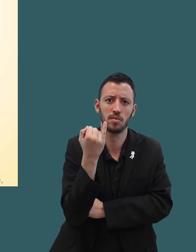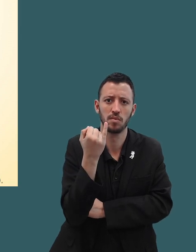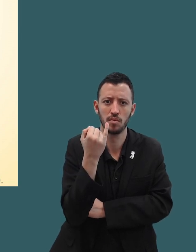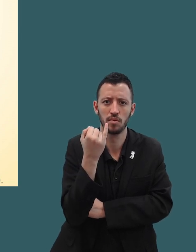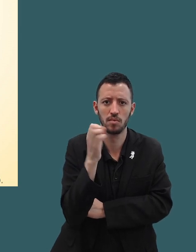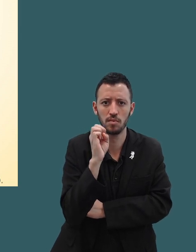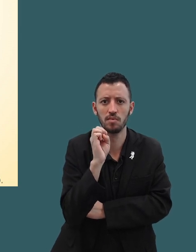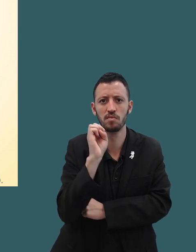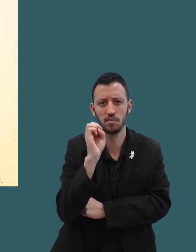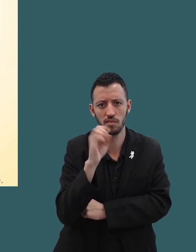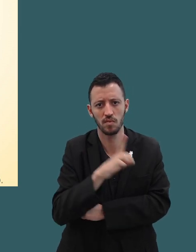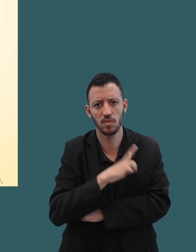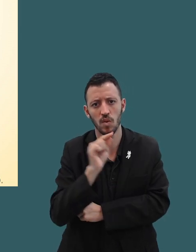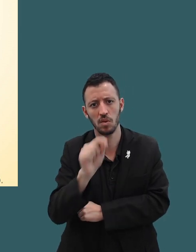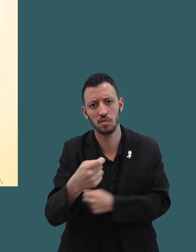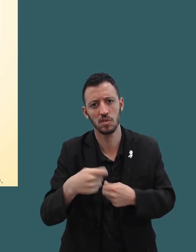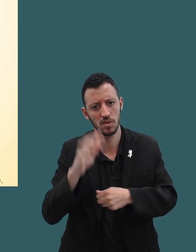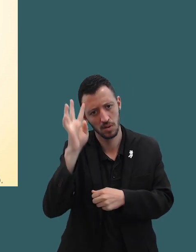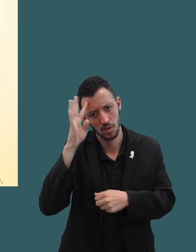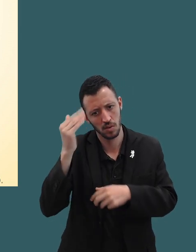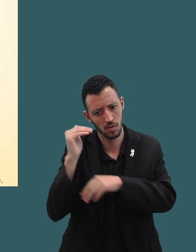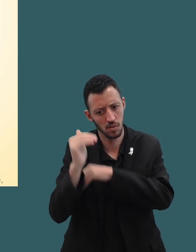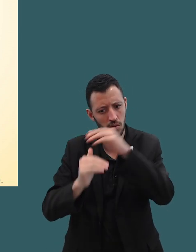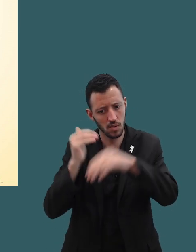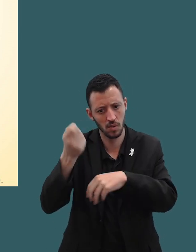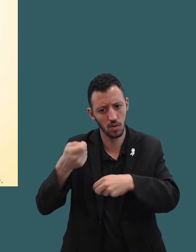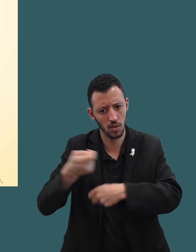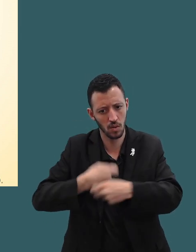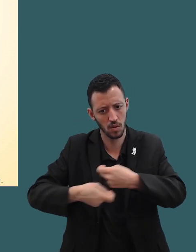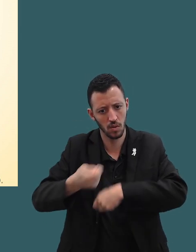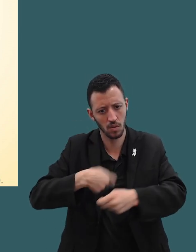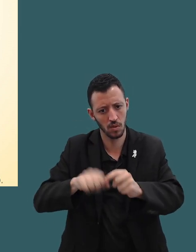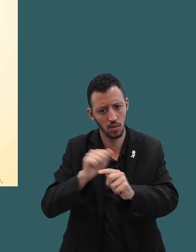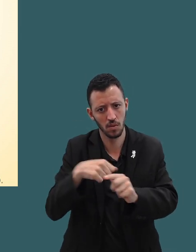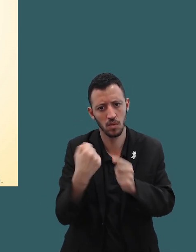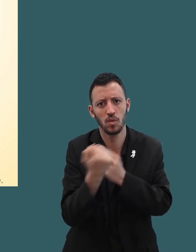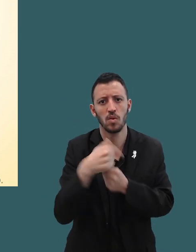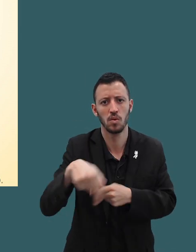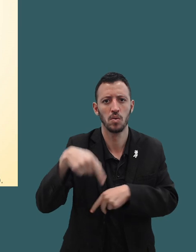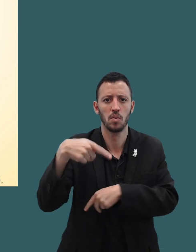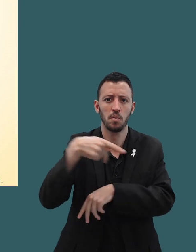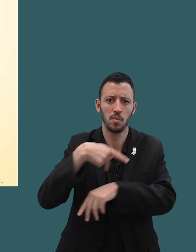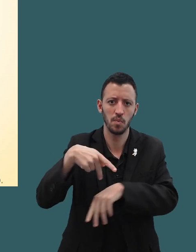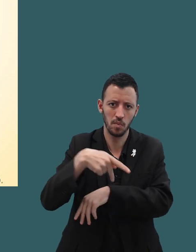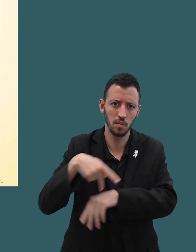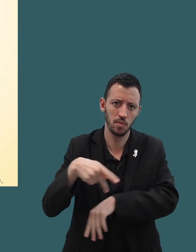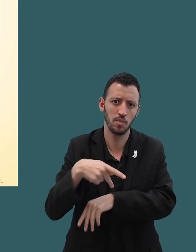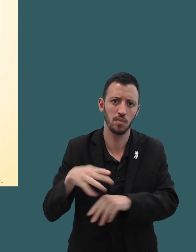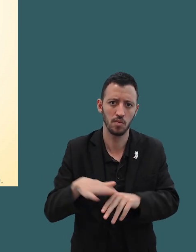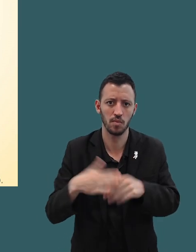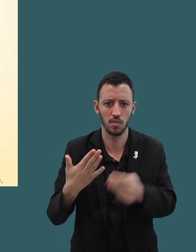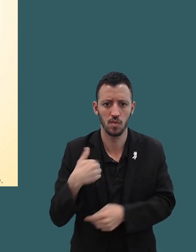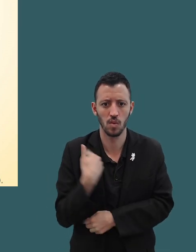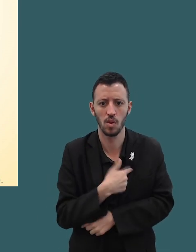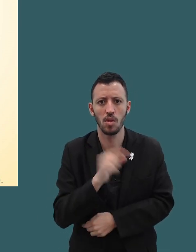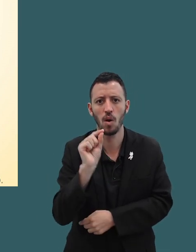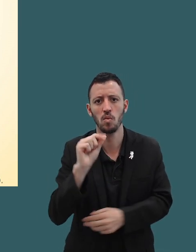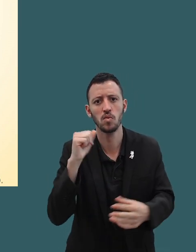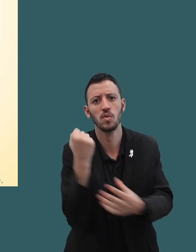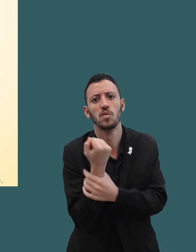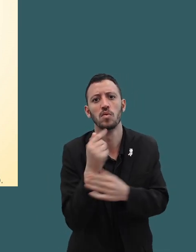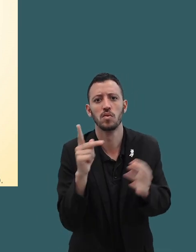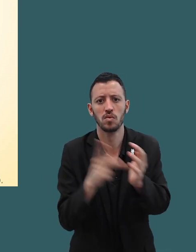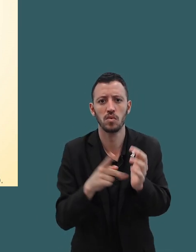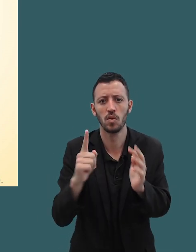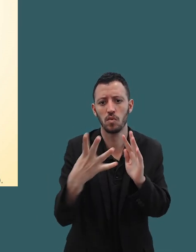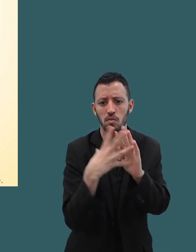são decisivos para o desenvolvimento econômico e social do país. Então, a gente aqui está defendendo, na